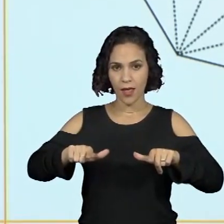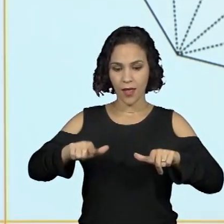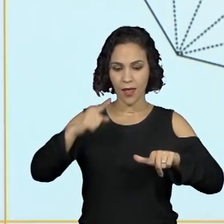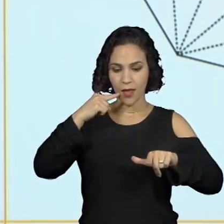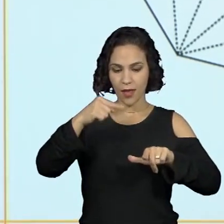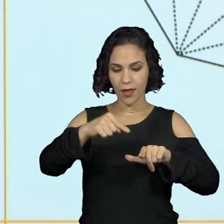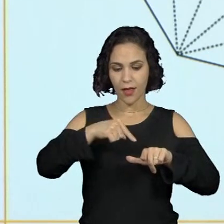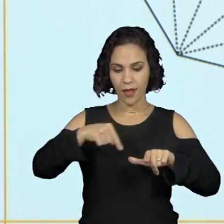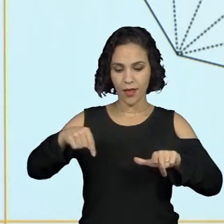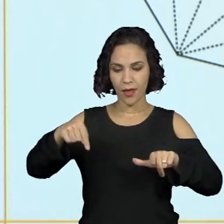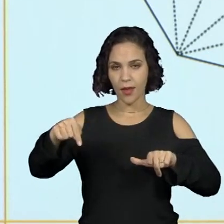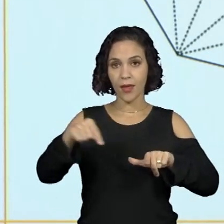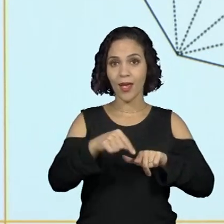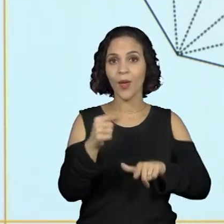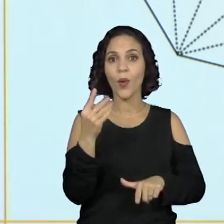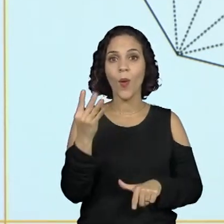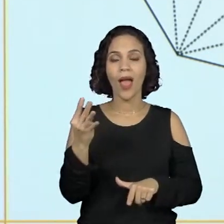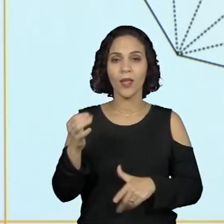4 lados.